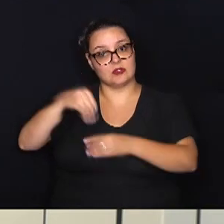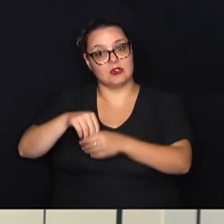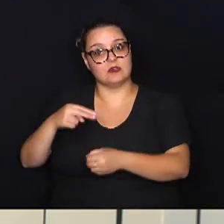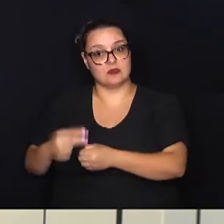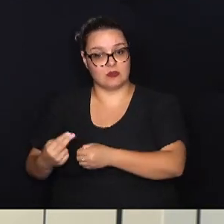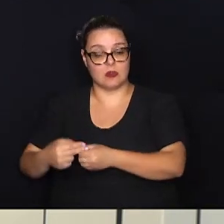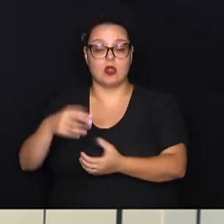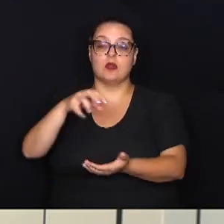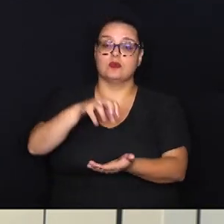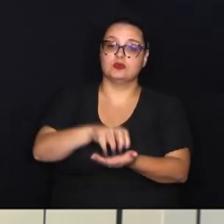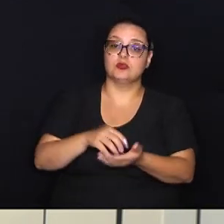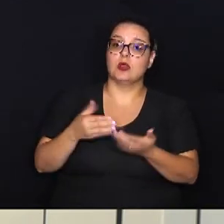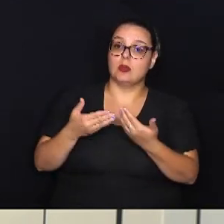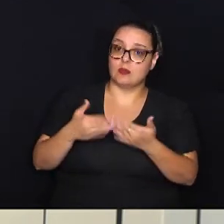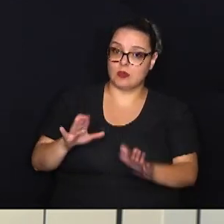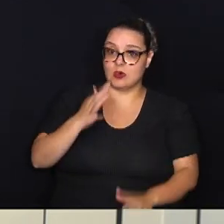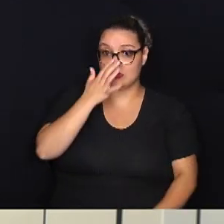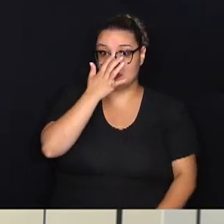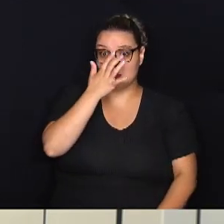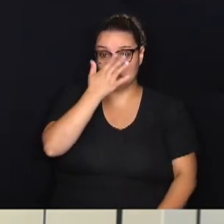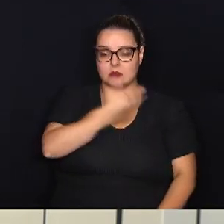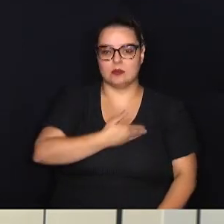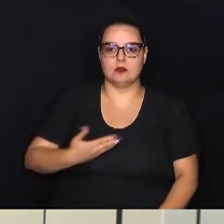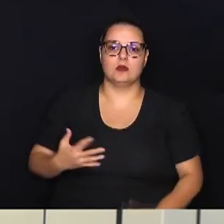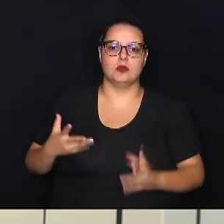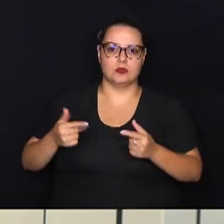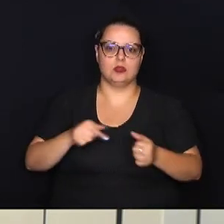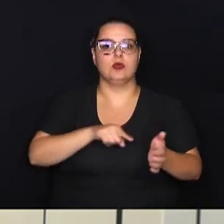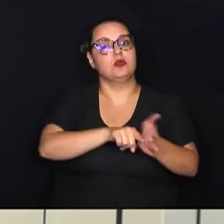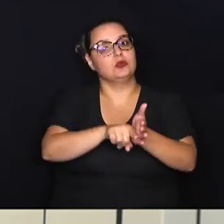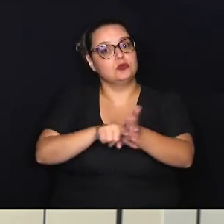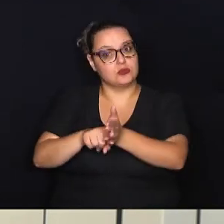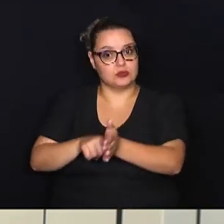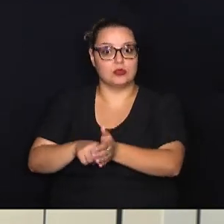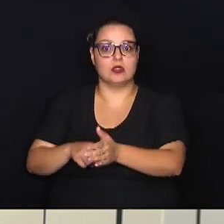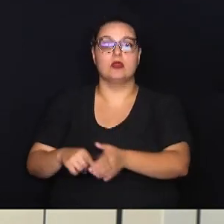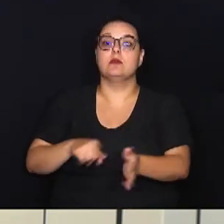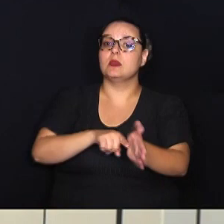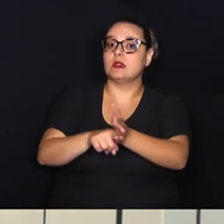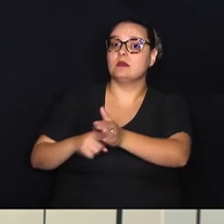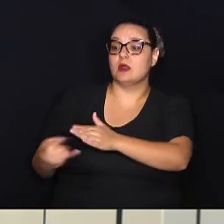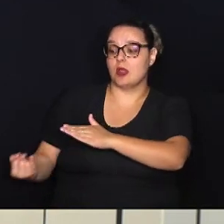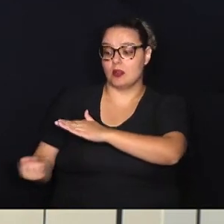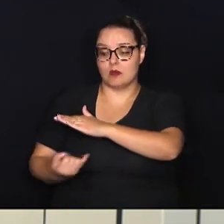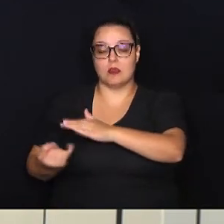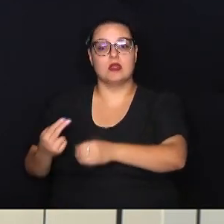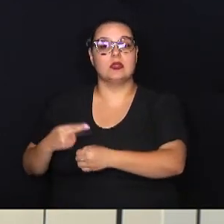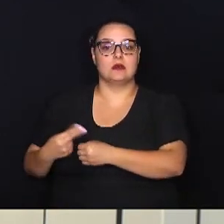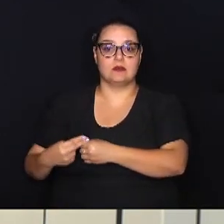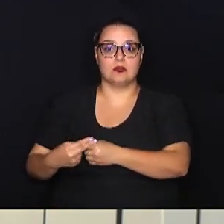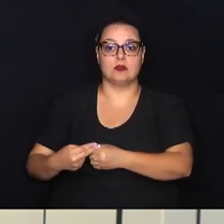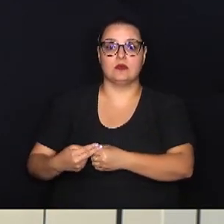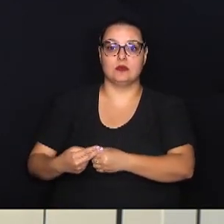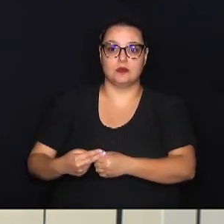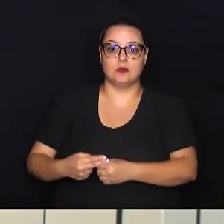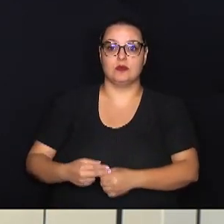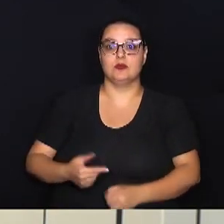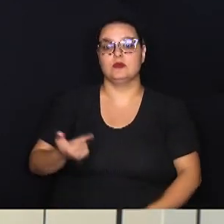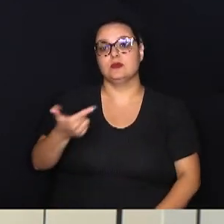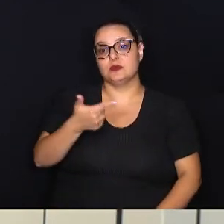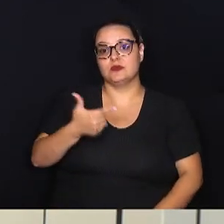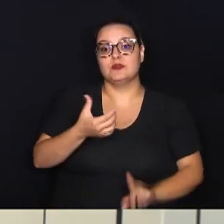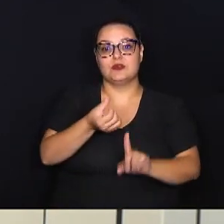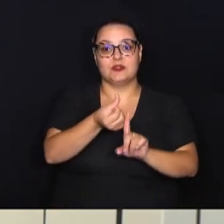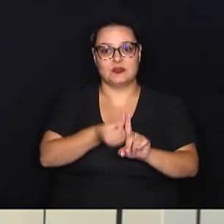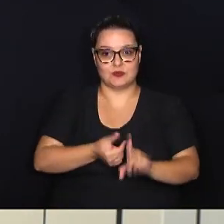centro deve ser aberto para o público em geral, pesquisadores informais e da universidade a partir do segundo